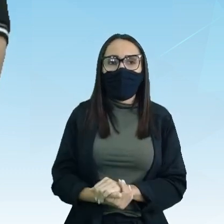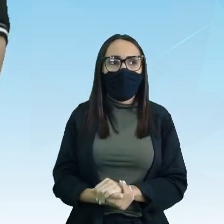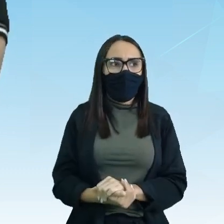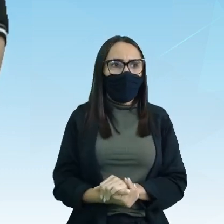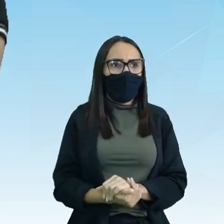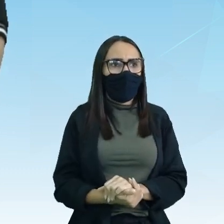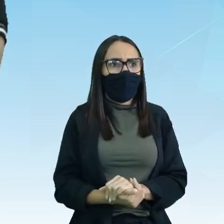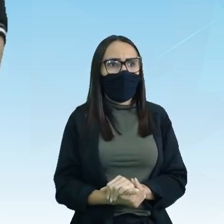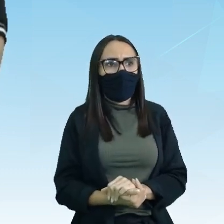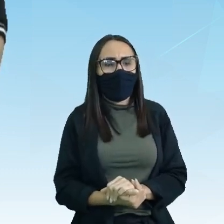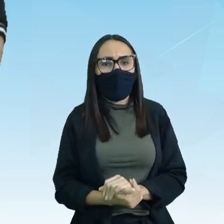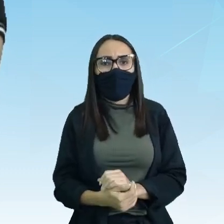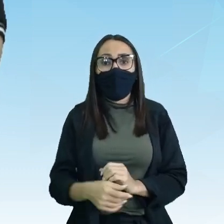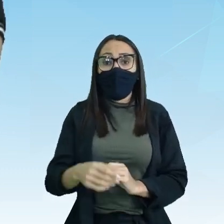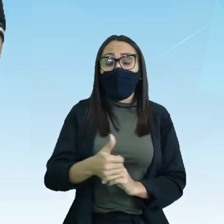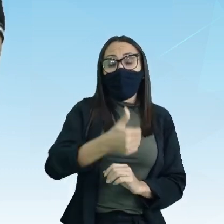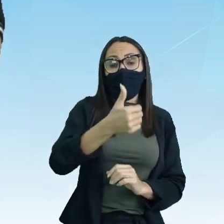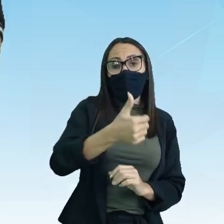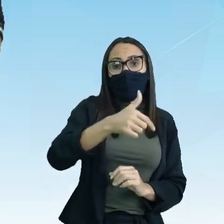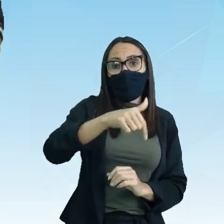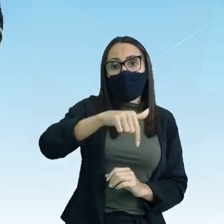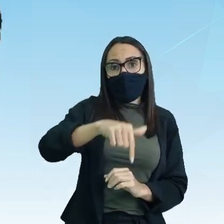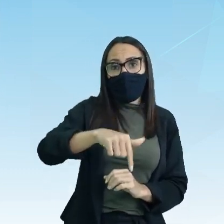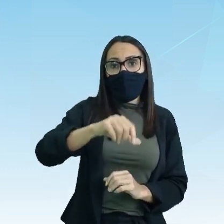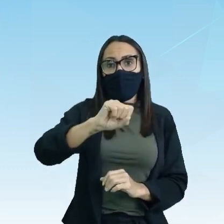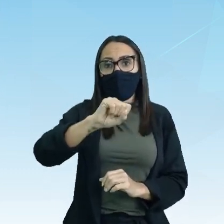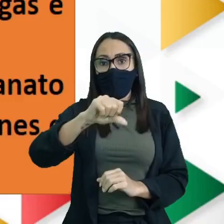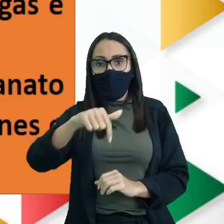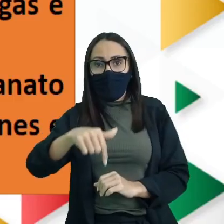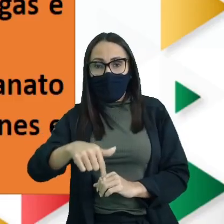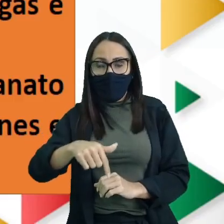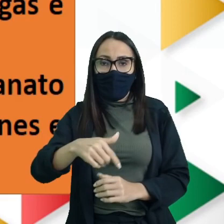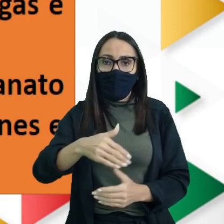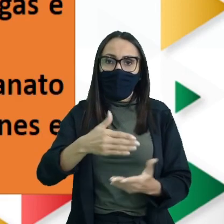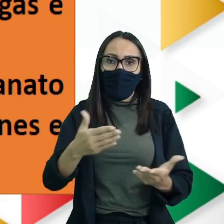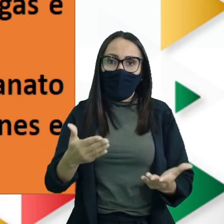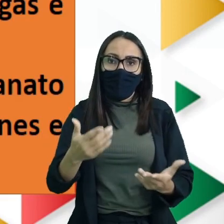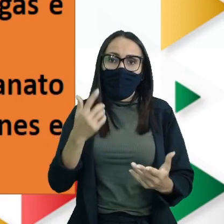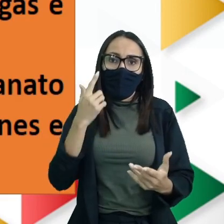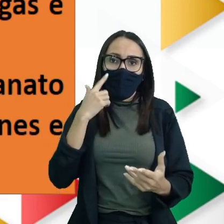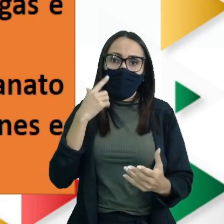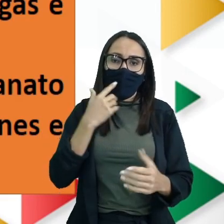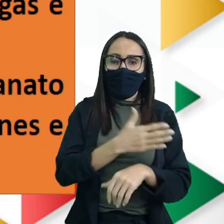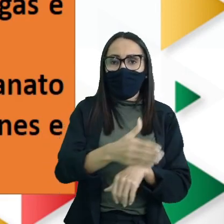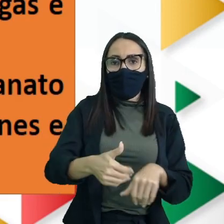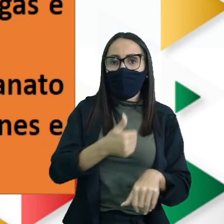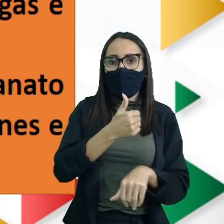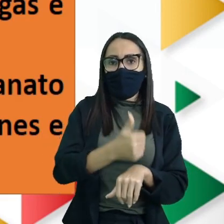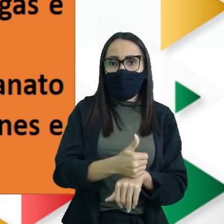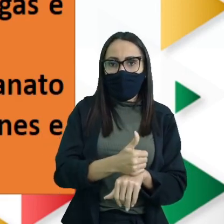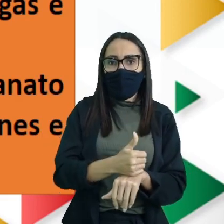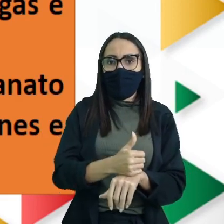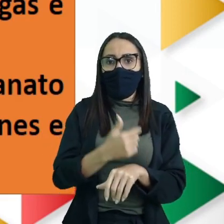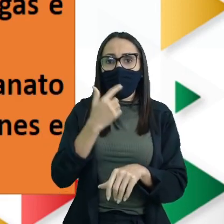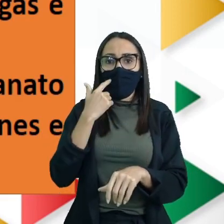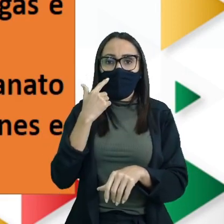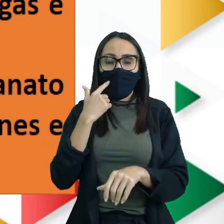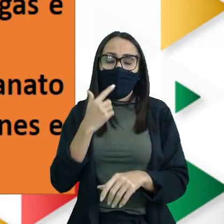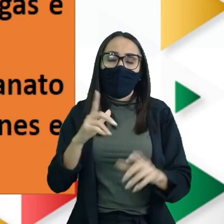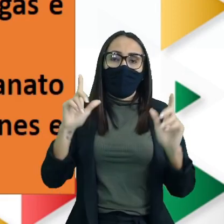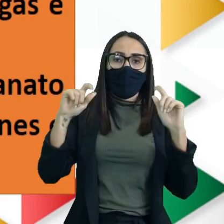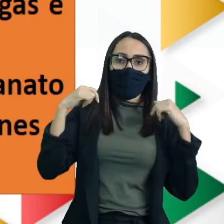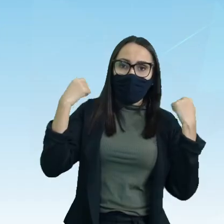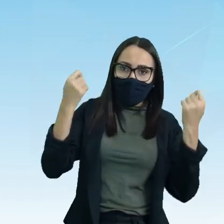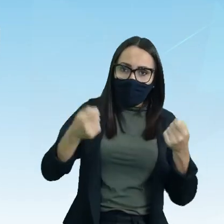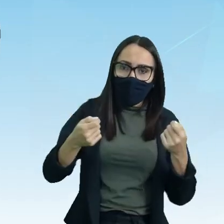aqui. Veja só, em 1787, onde está instalada a Praça Dom Vital ou Praça do Mercado, eu